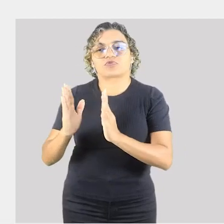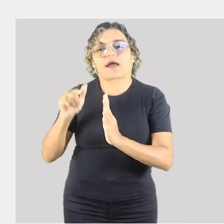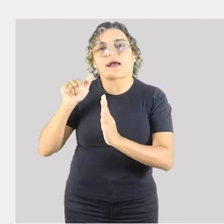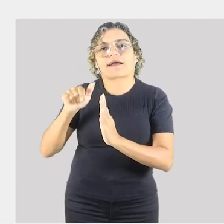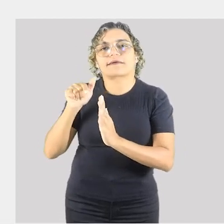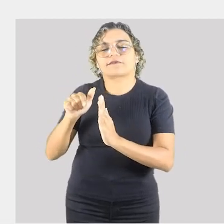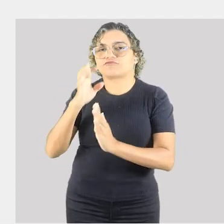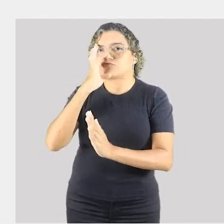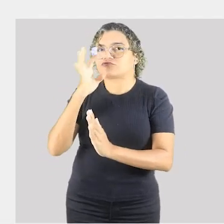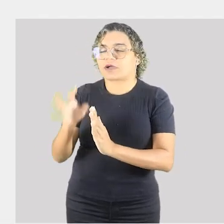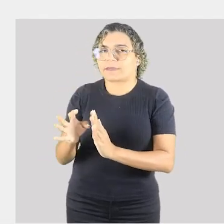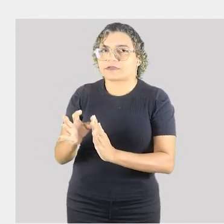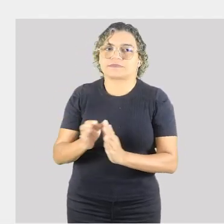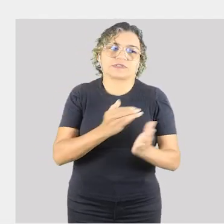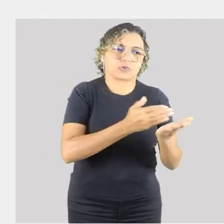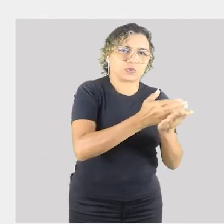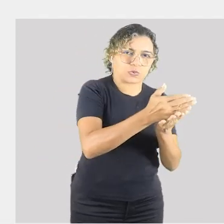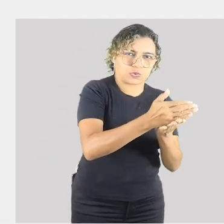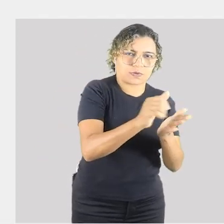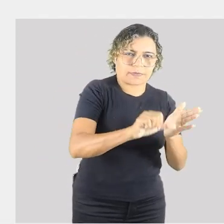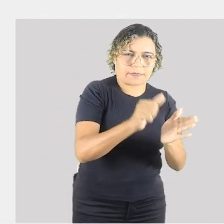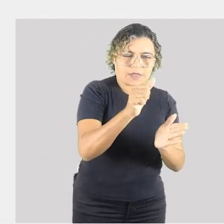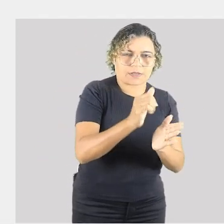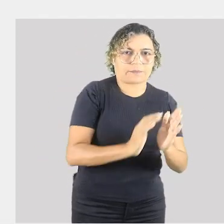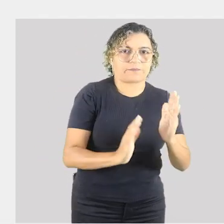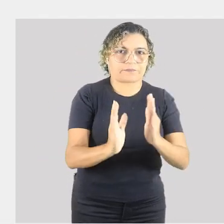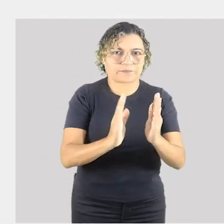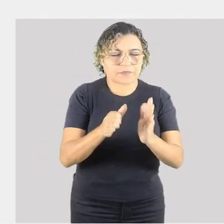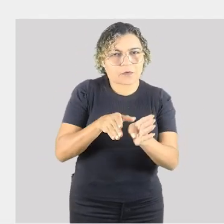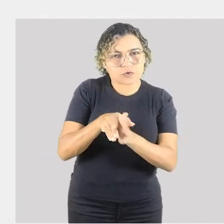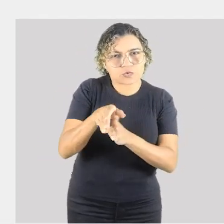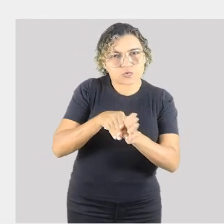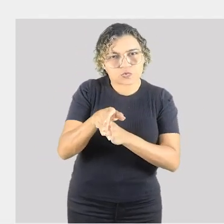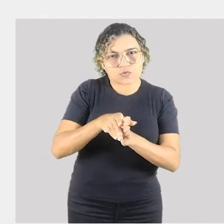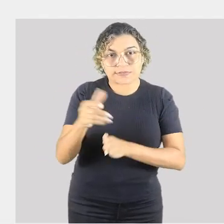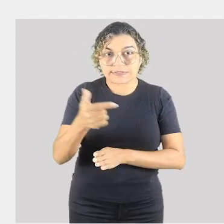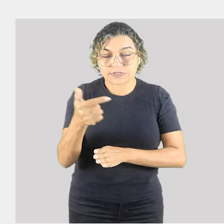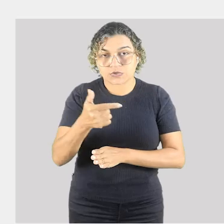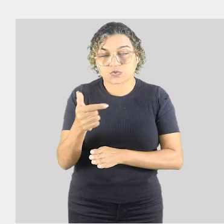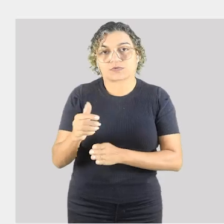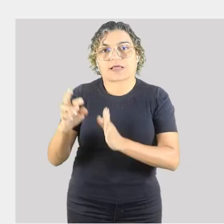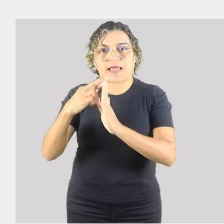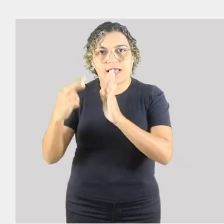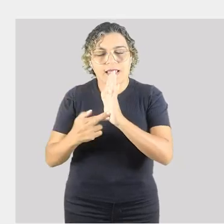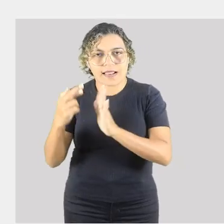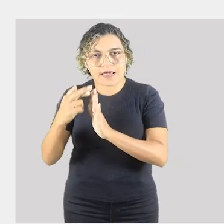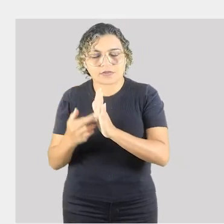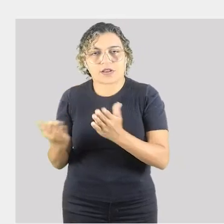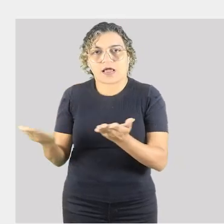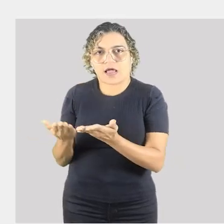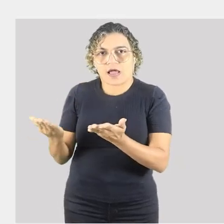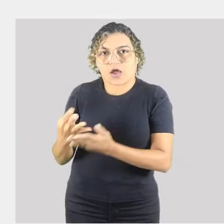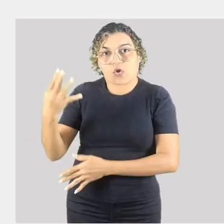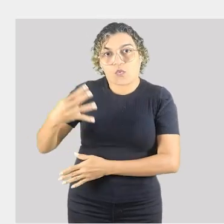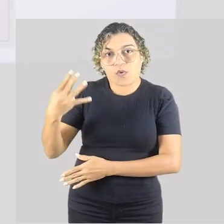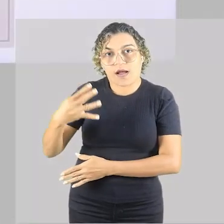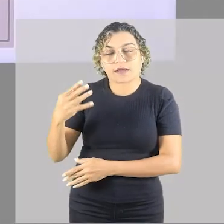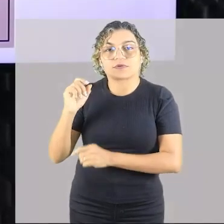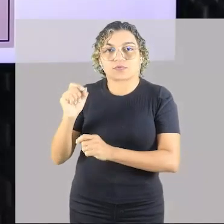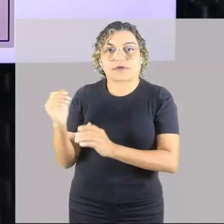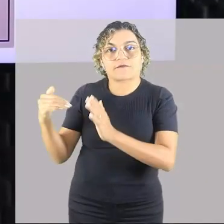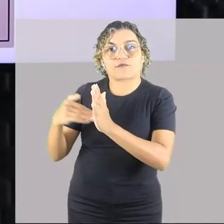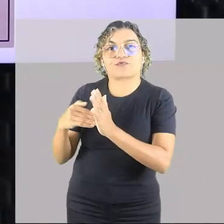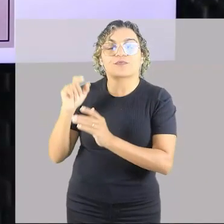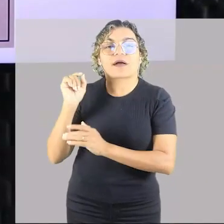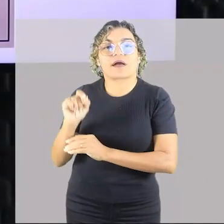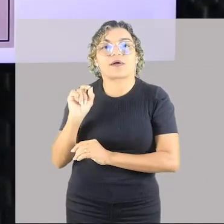do julgamento. Instaurei o processo, primeira fase, instruí o processo, fiz o relatório. Chegamos na quarta